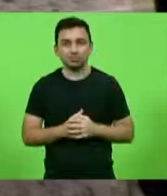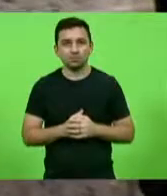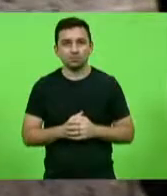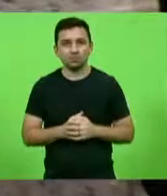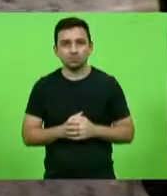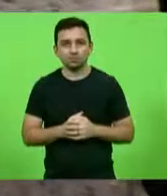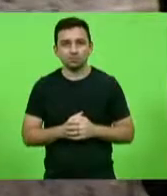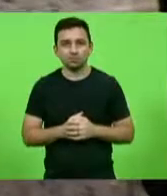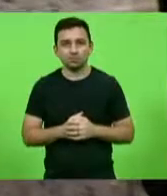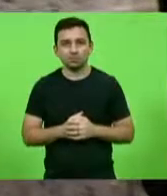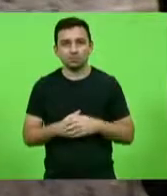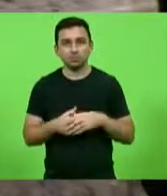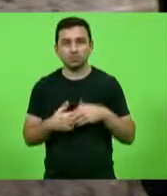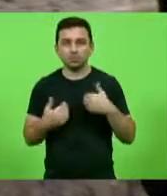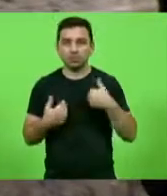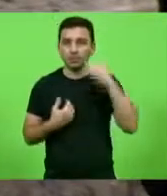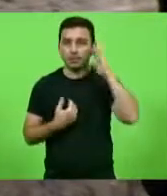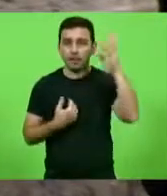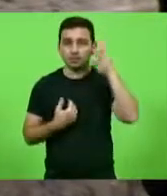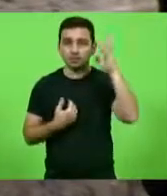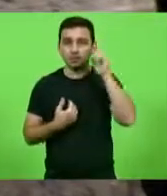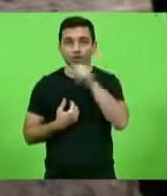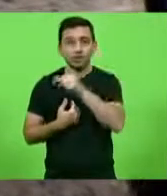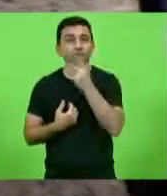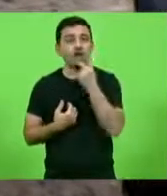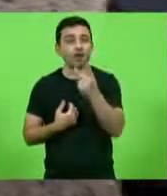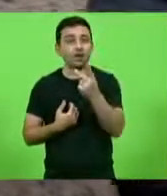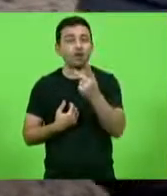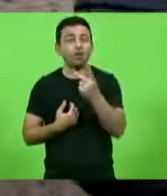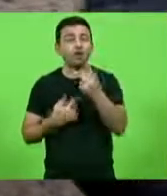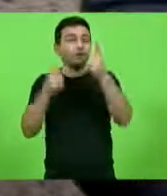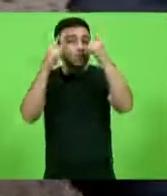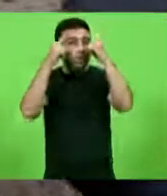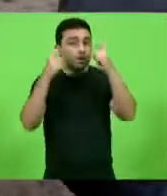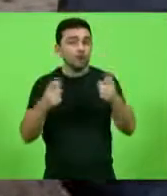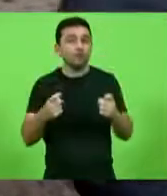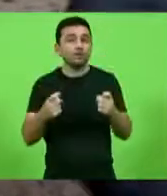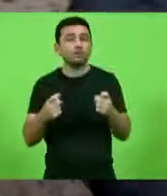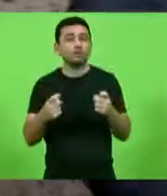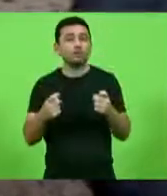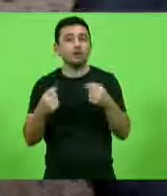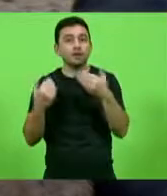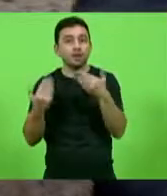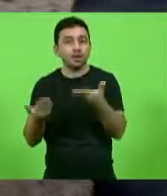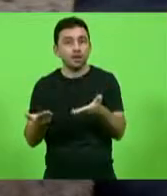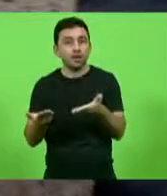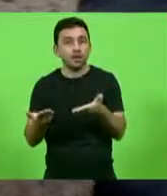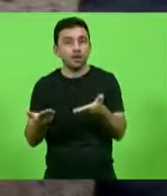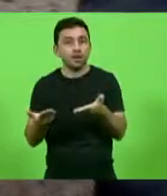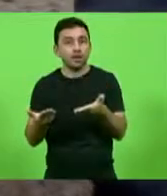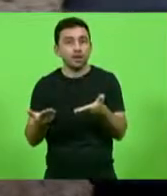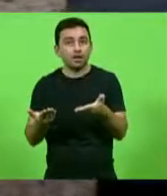apenas, imagino, quis dizer que a violência que a mulher perpetra contra o